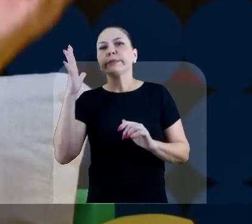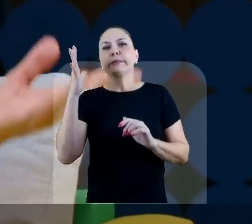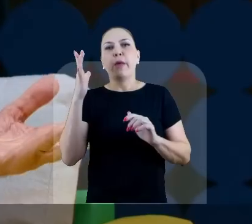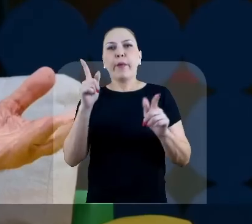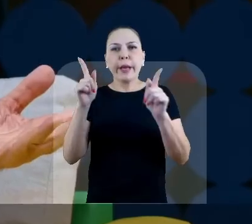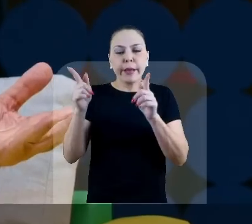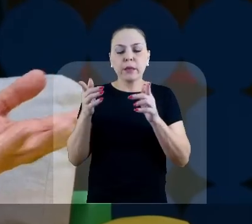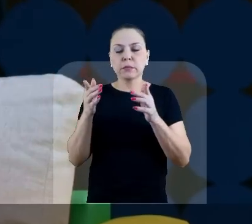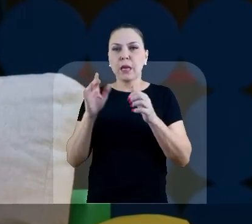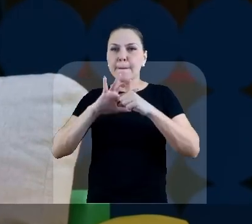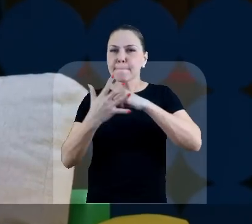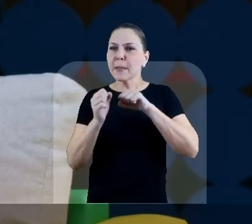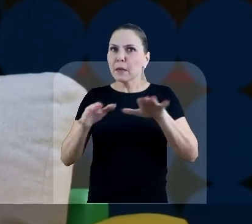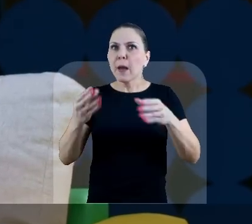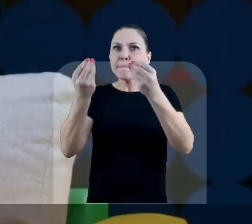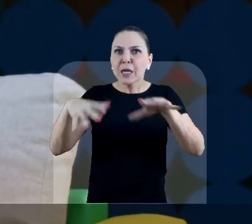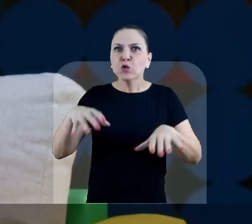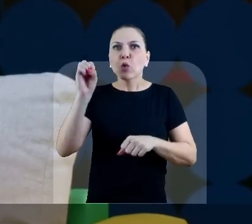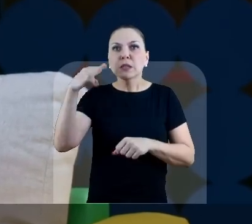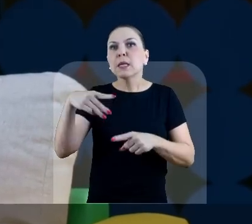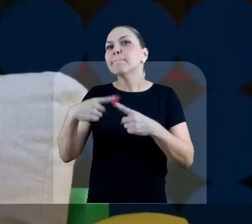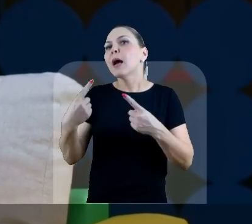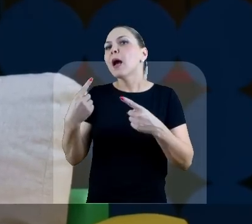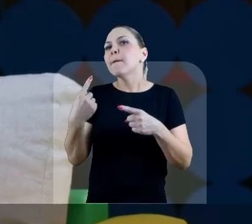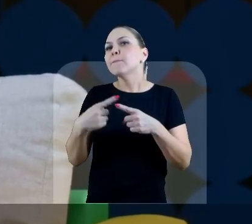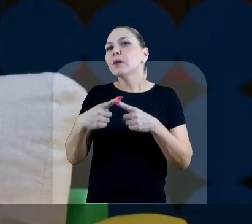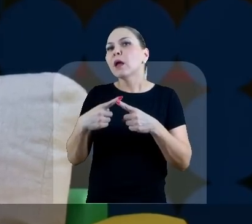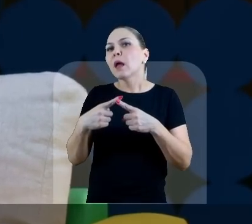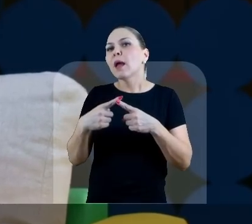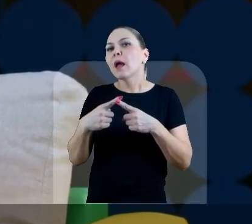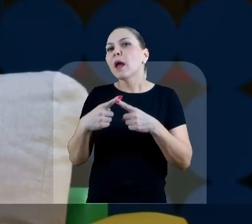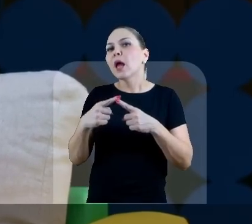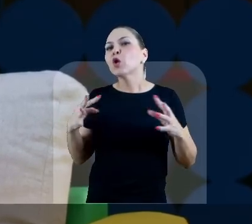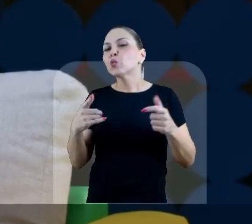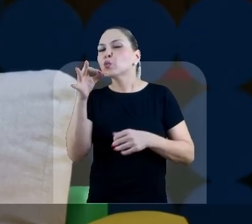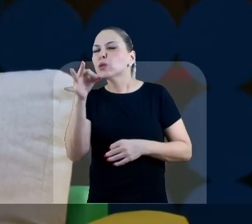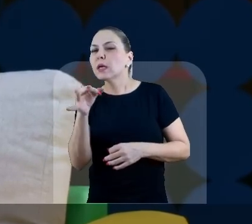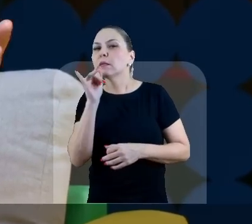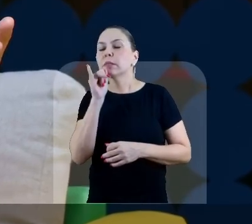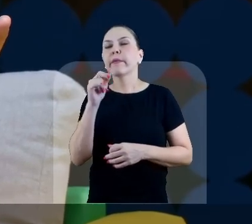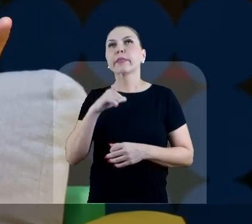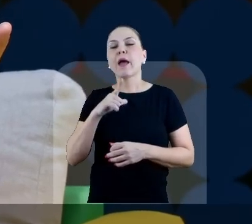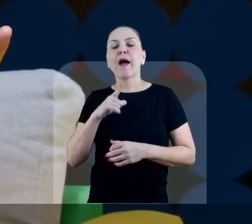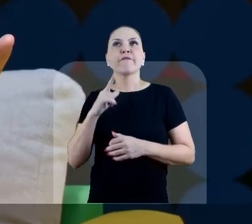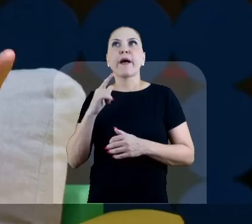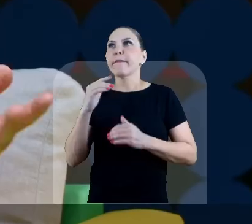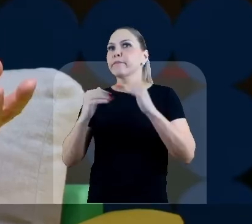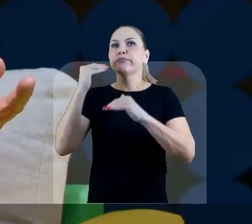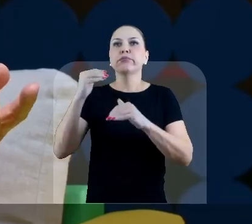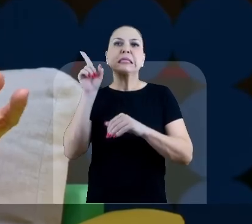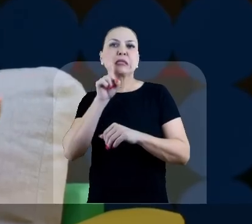o mundo todo, mas por que nós saímos na frente? Quando acabou a pandemia, nós estávamos na frente dos Estados Unidos,